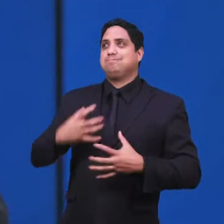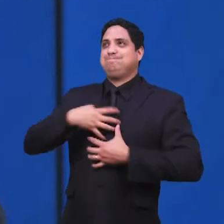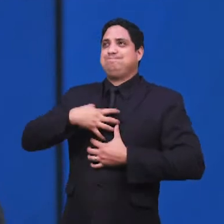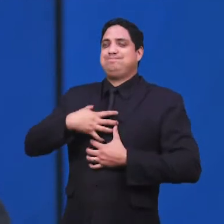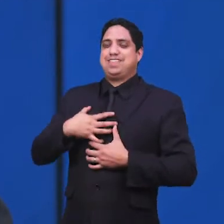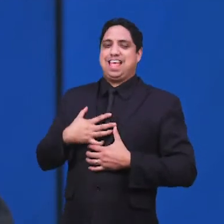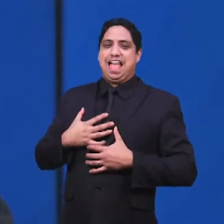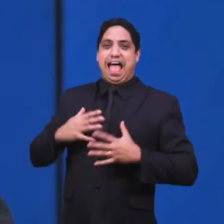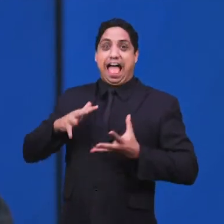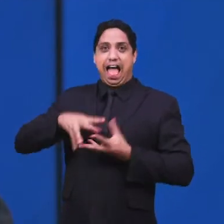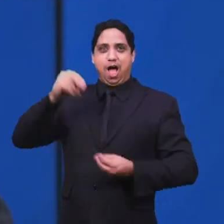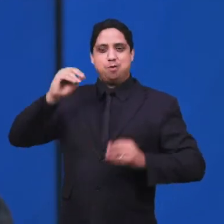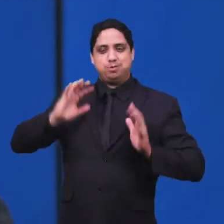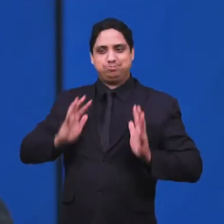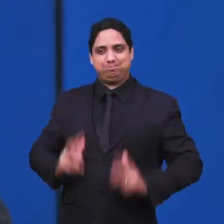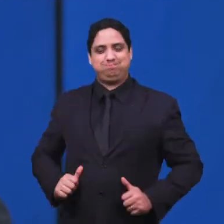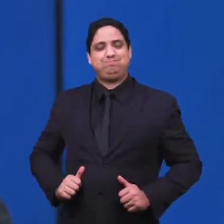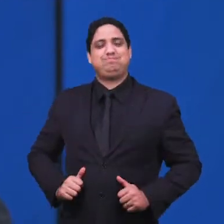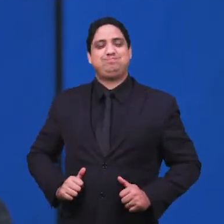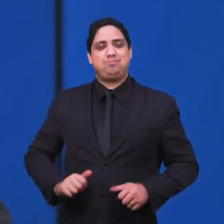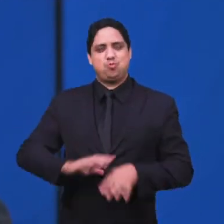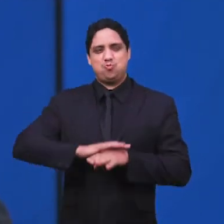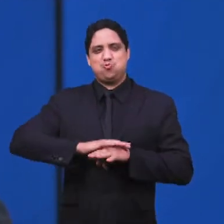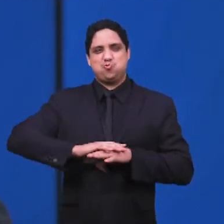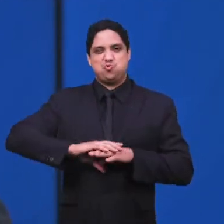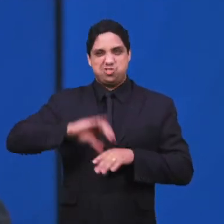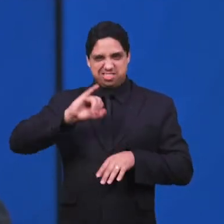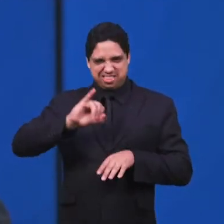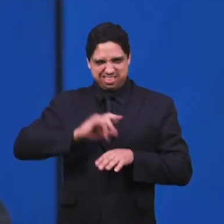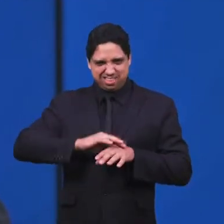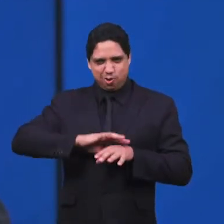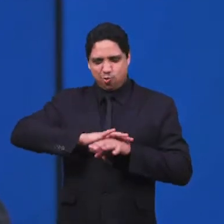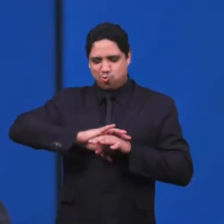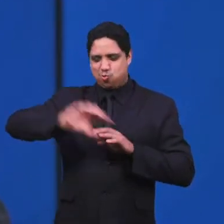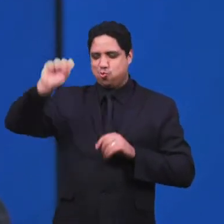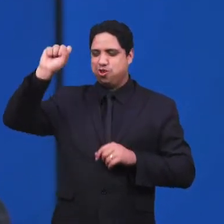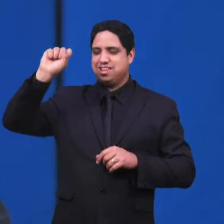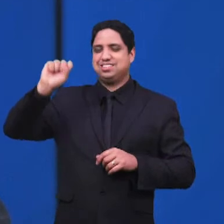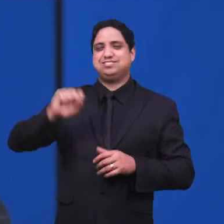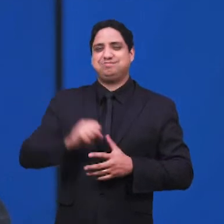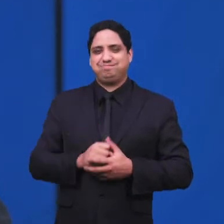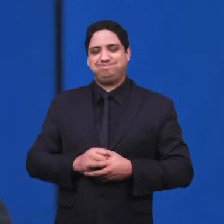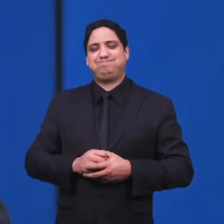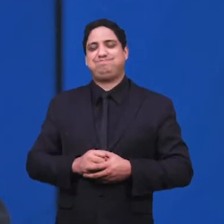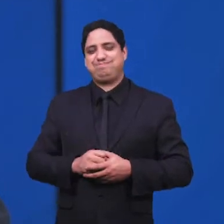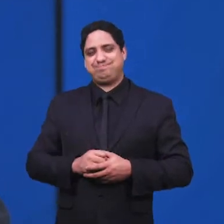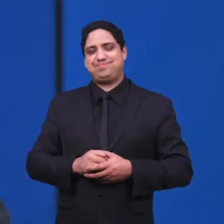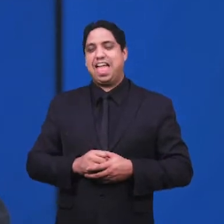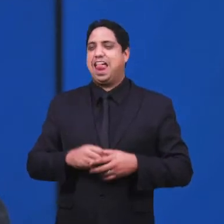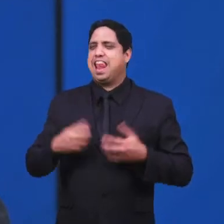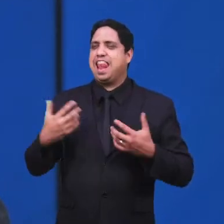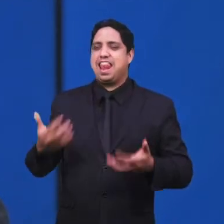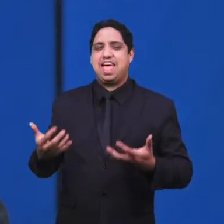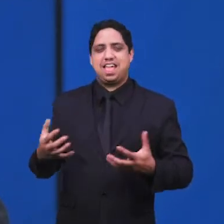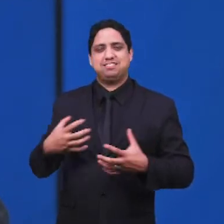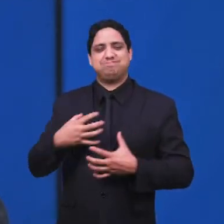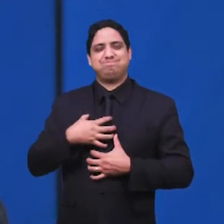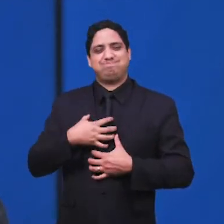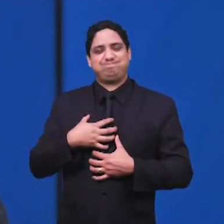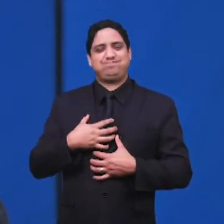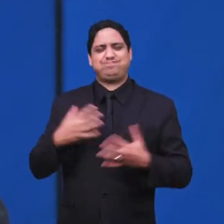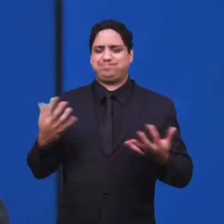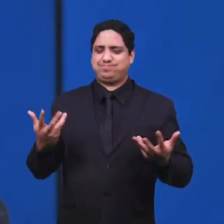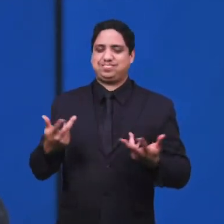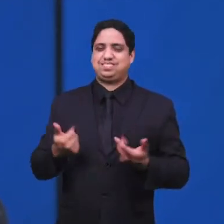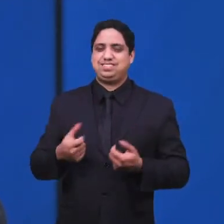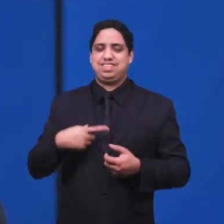para nós o bálsamo, o alívio do sofrimento, da luz, suaviza as nossas dores, né? Esse é muito maravilhoso, nós temos